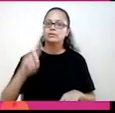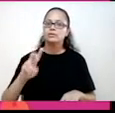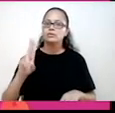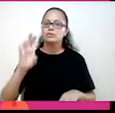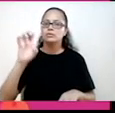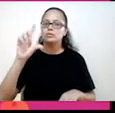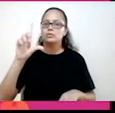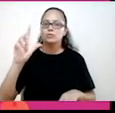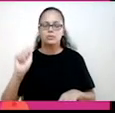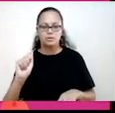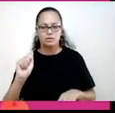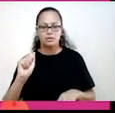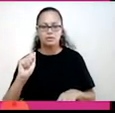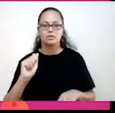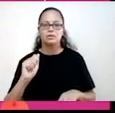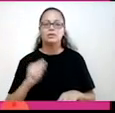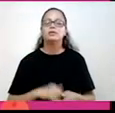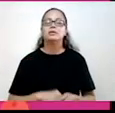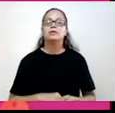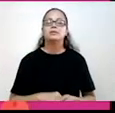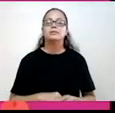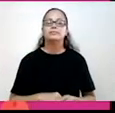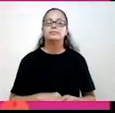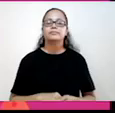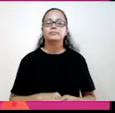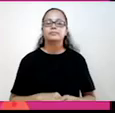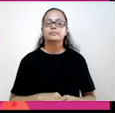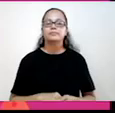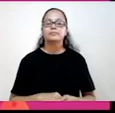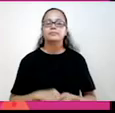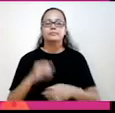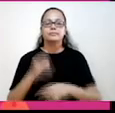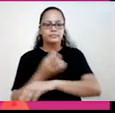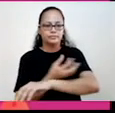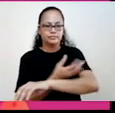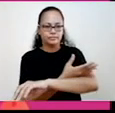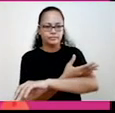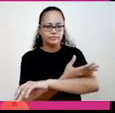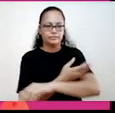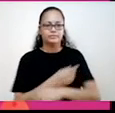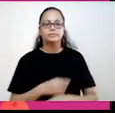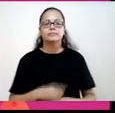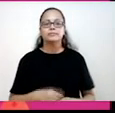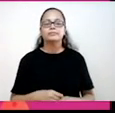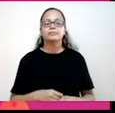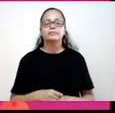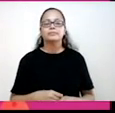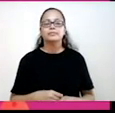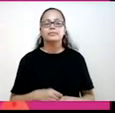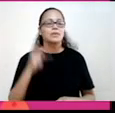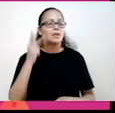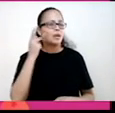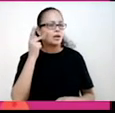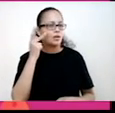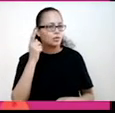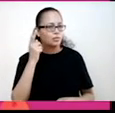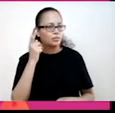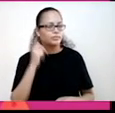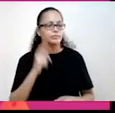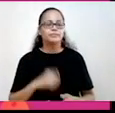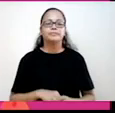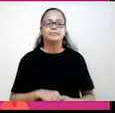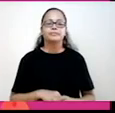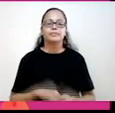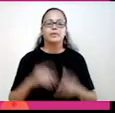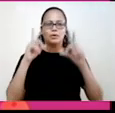e pequenos arbustos secos. Então essa descrição aqui anterior é das punas e essa aqui dos páramos, né, que é mais comum na Venezuela e na Colômbia.